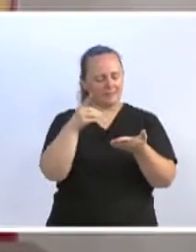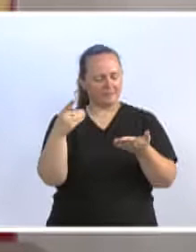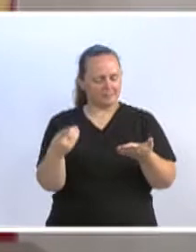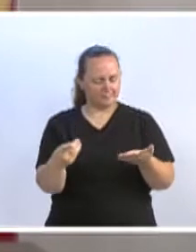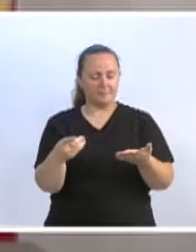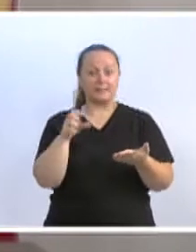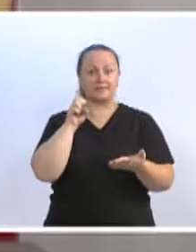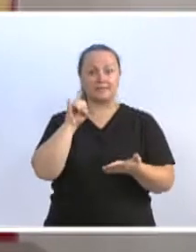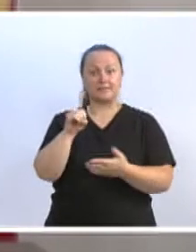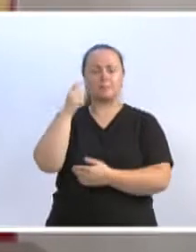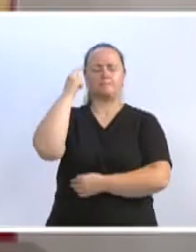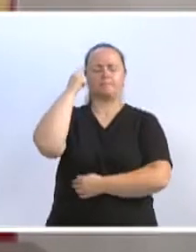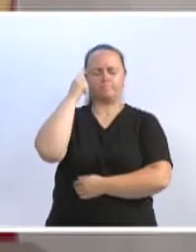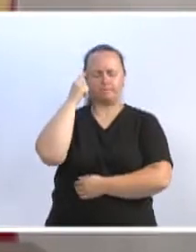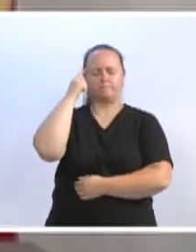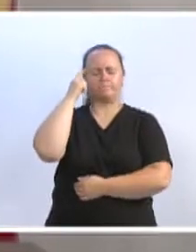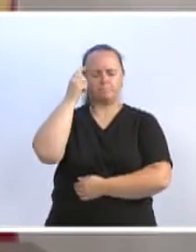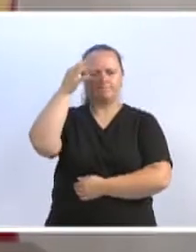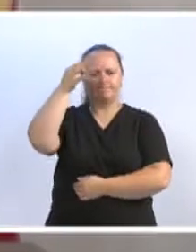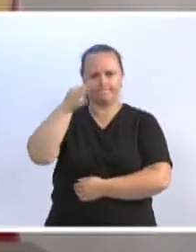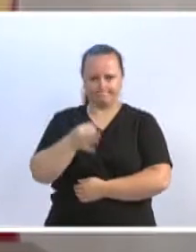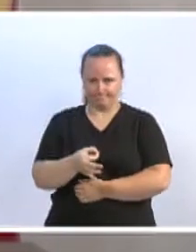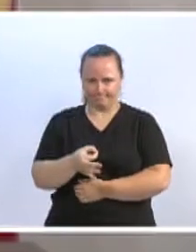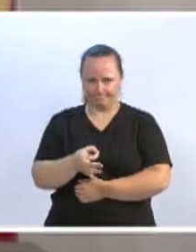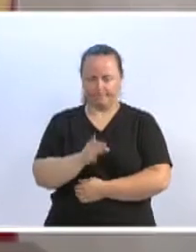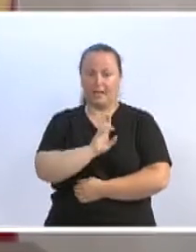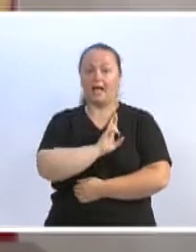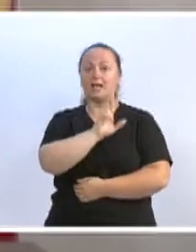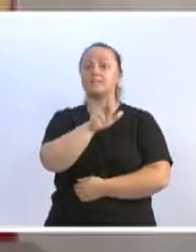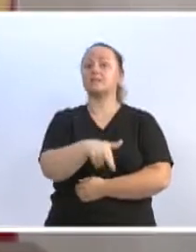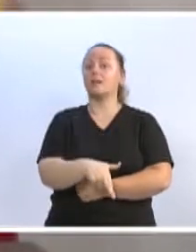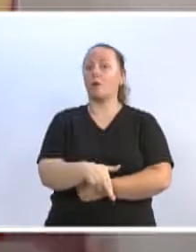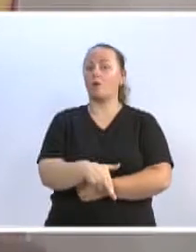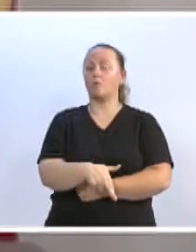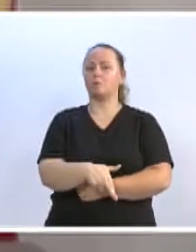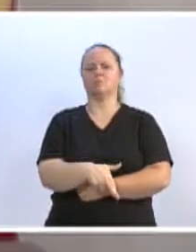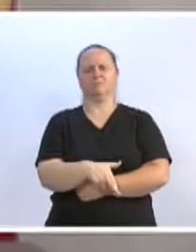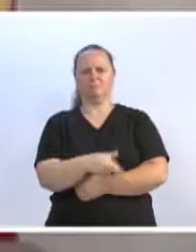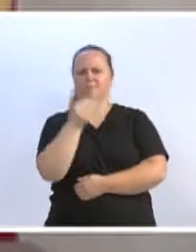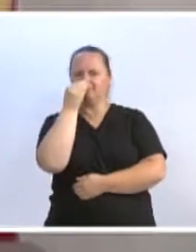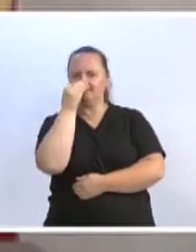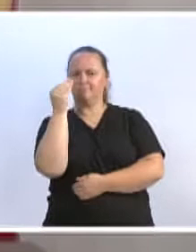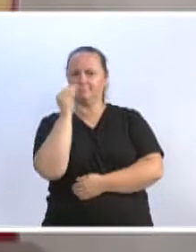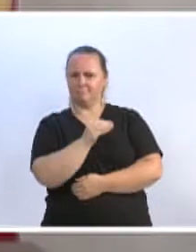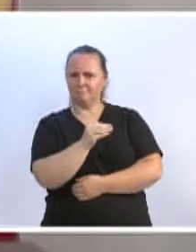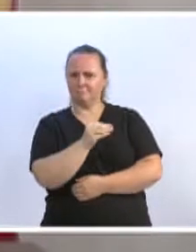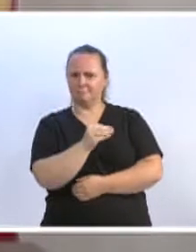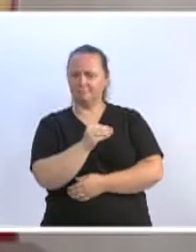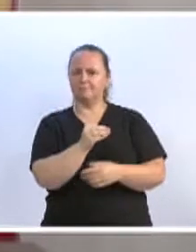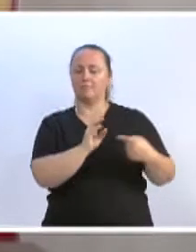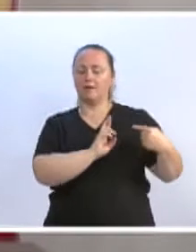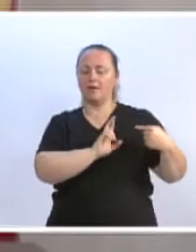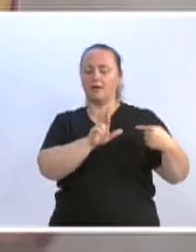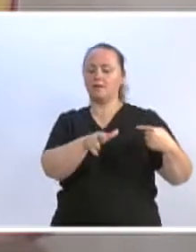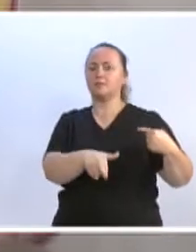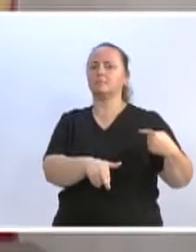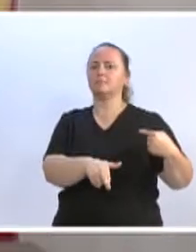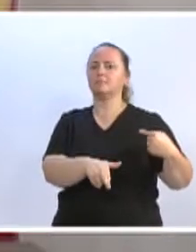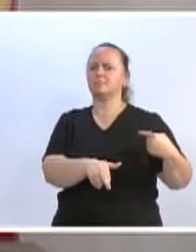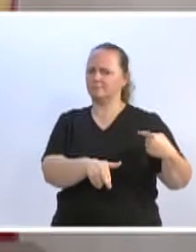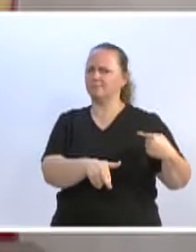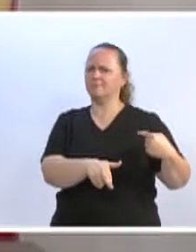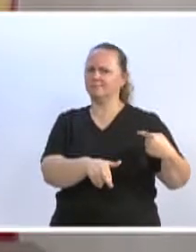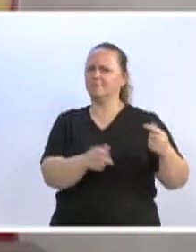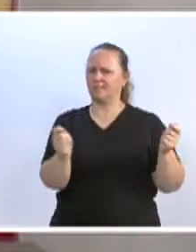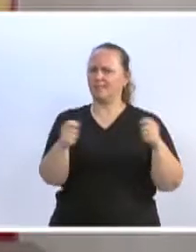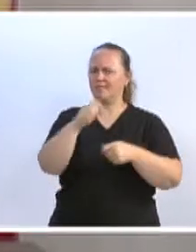gente pensasse bem, se a gente fosse racional, será que a gente não deixaria de fazer? É racional acreditar na